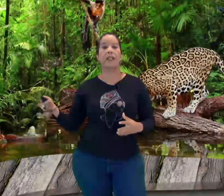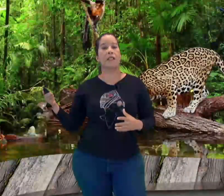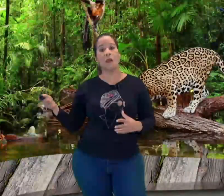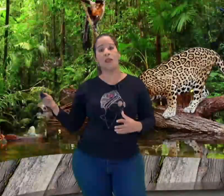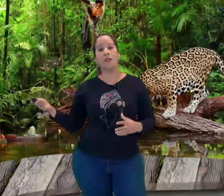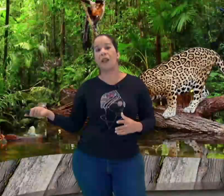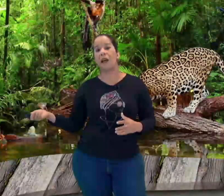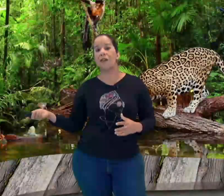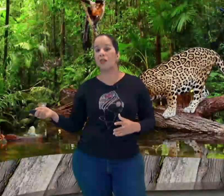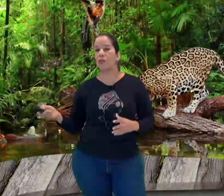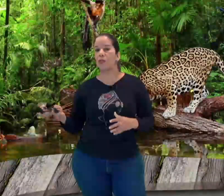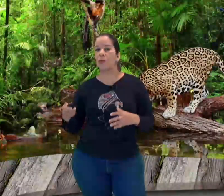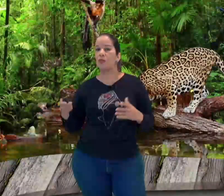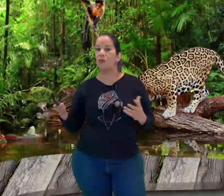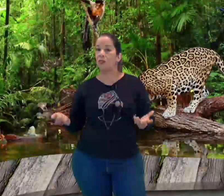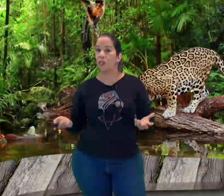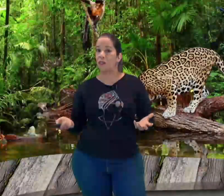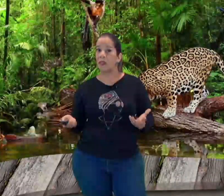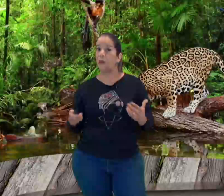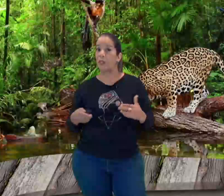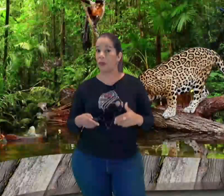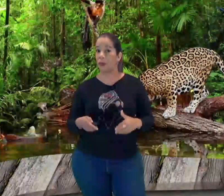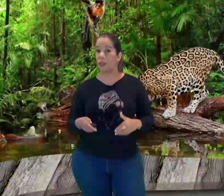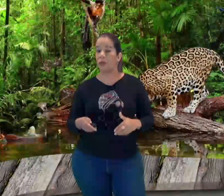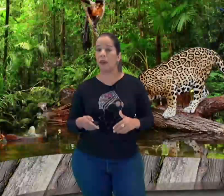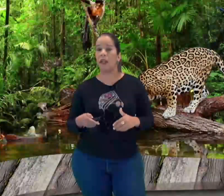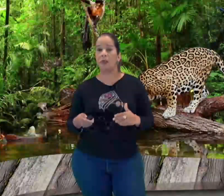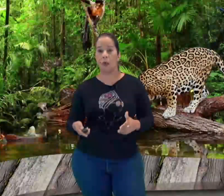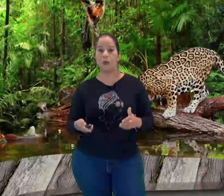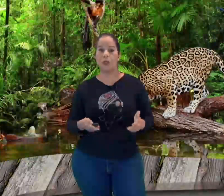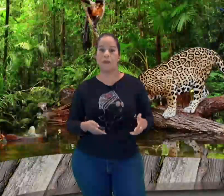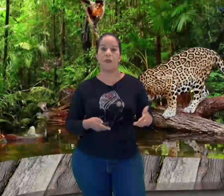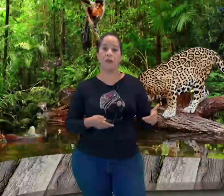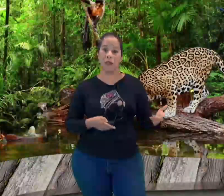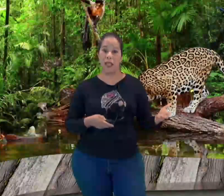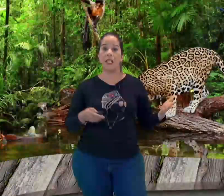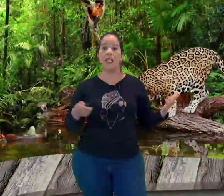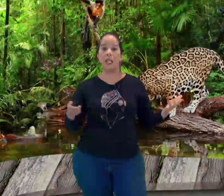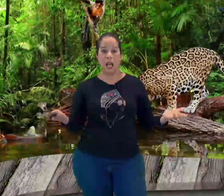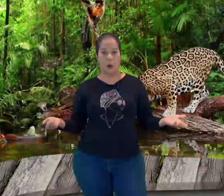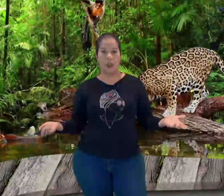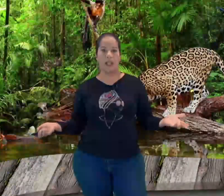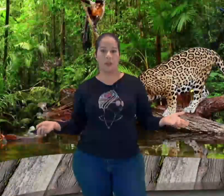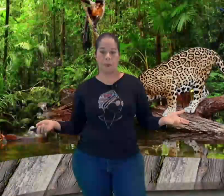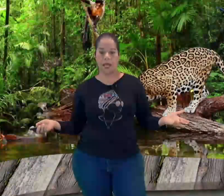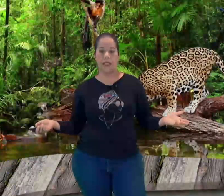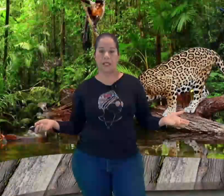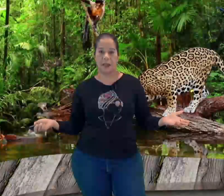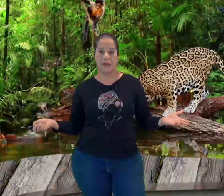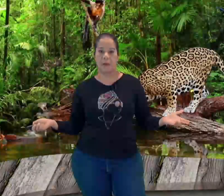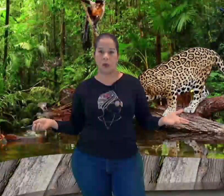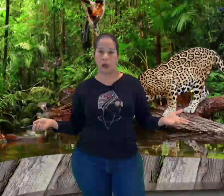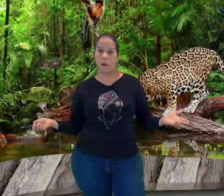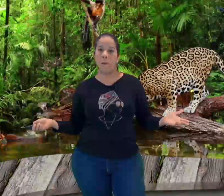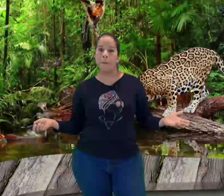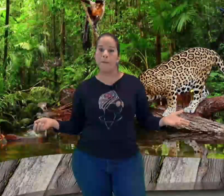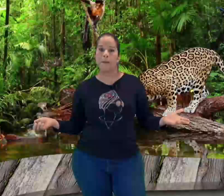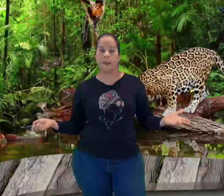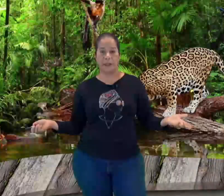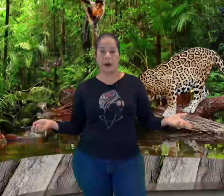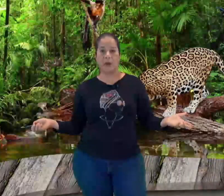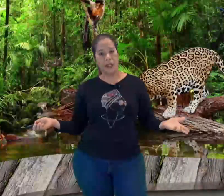porque eles são acelulares, ou seja, são desprovidos de células. Segundo a teoria celular, todo ser vivo tem a unidade básica